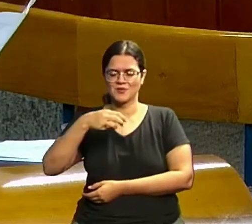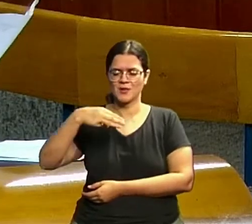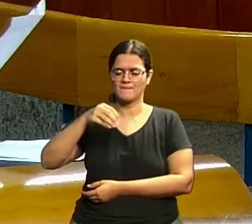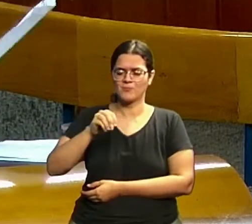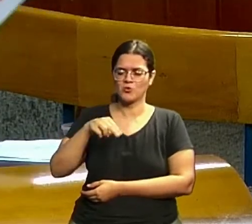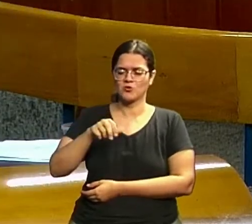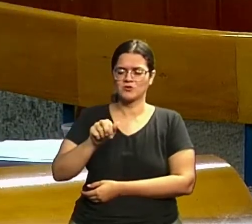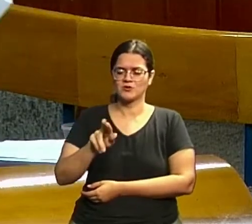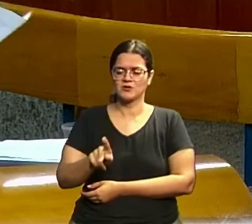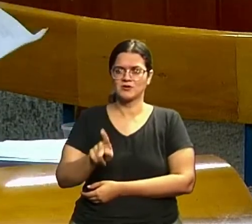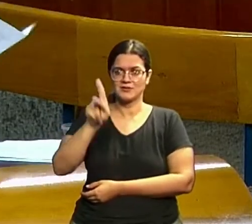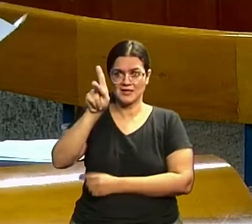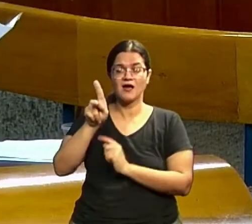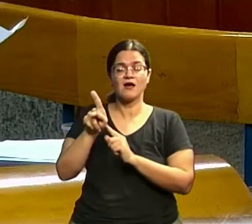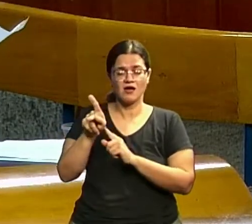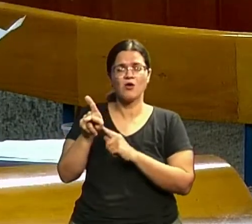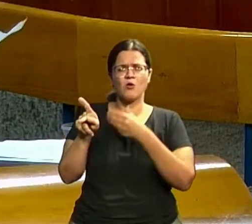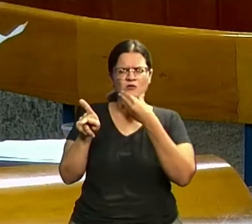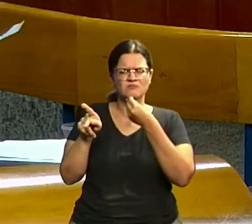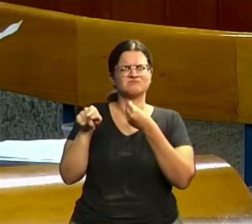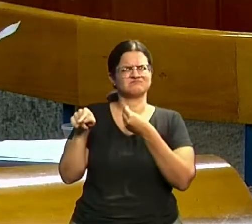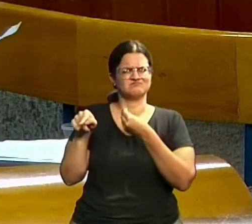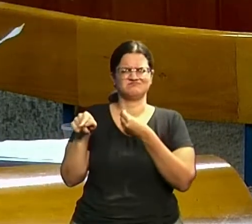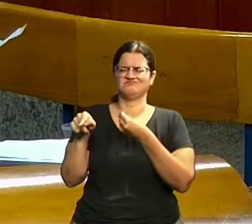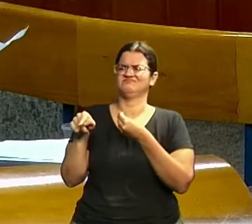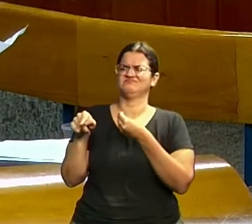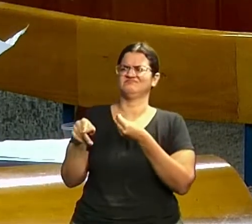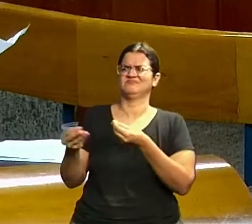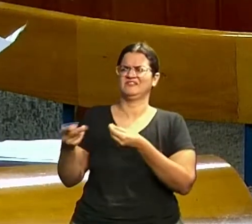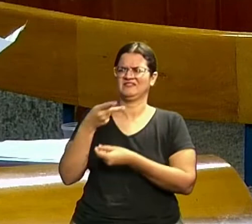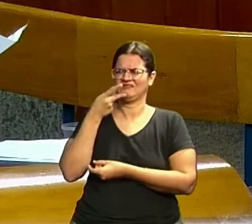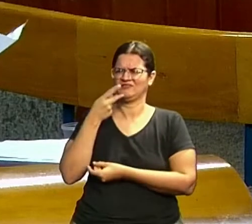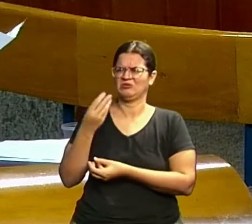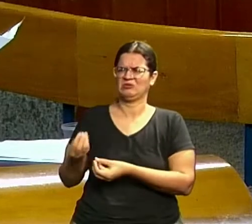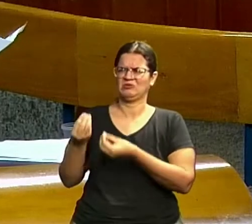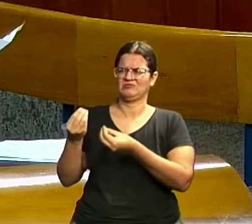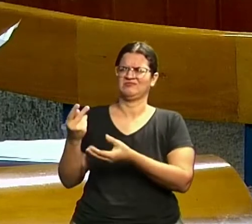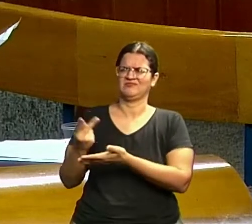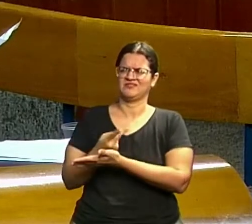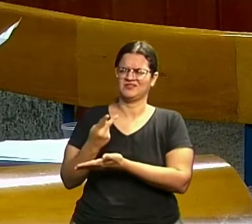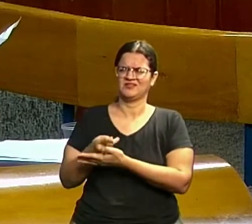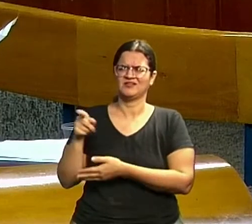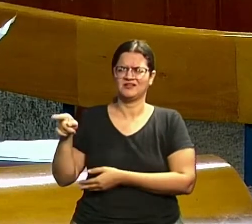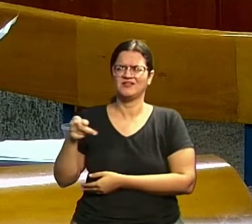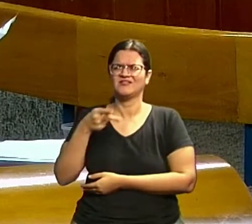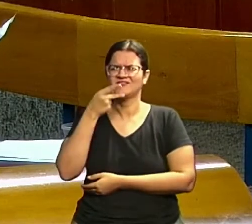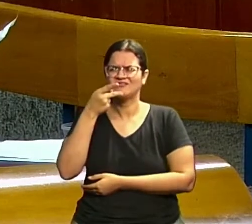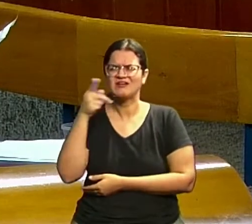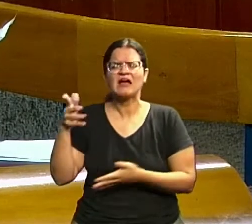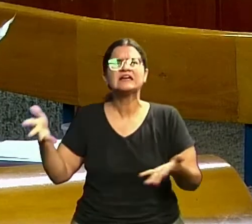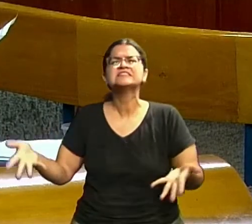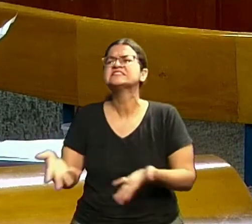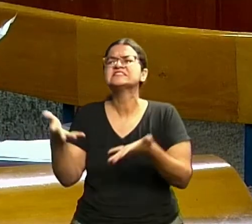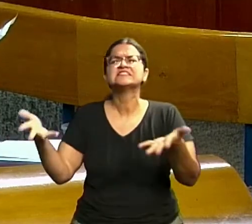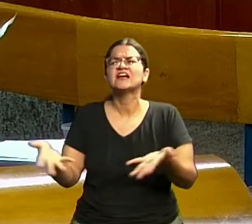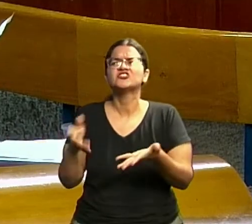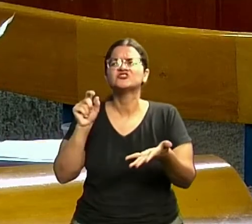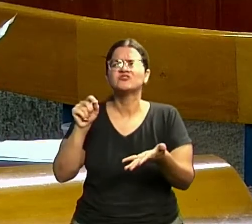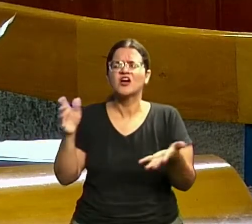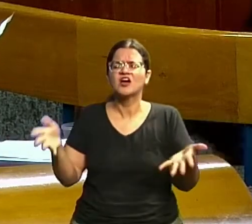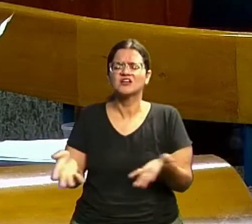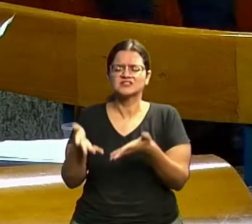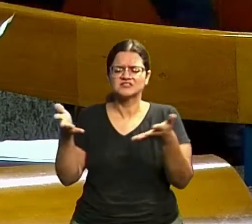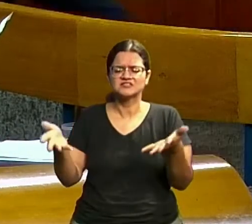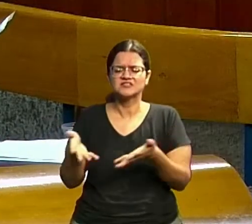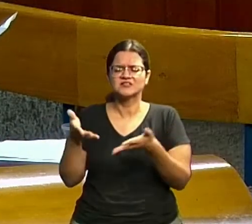Monark, ele foi muito infeliz nas suas palavras, aonde ele incentivou, vereador